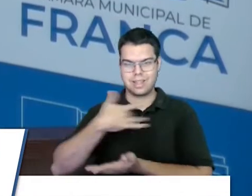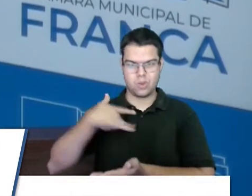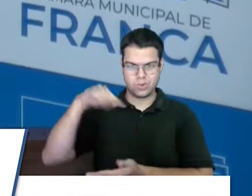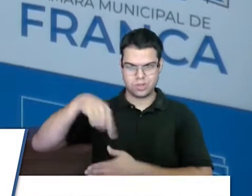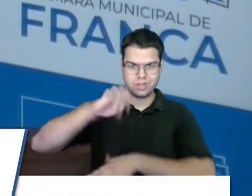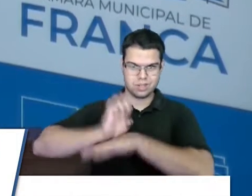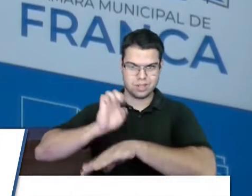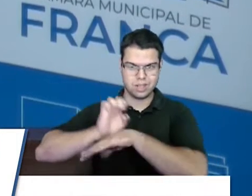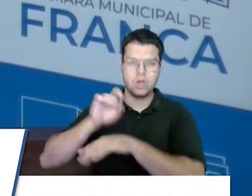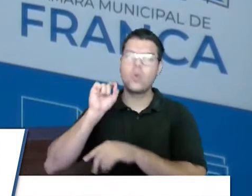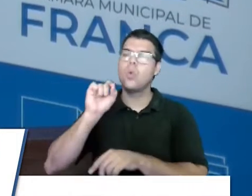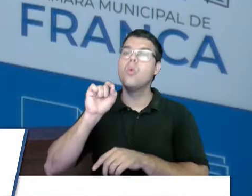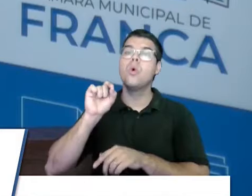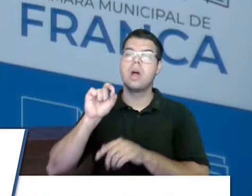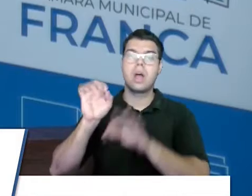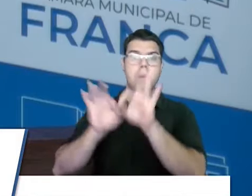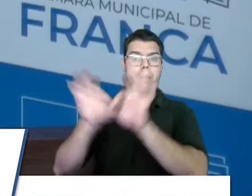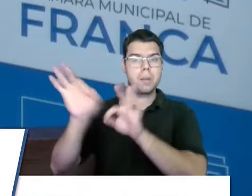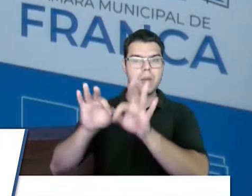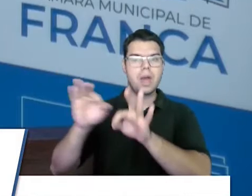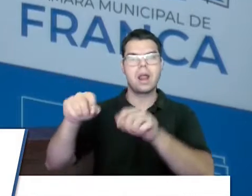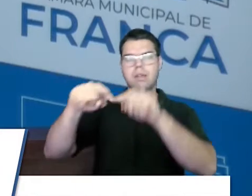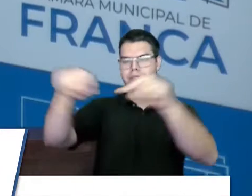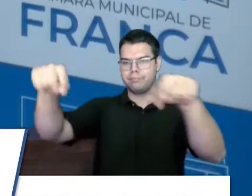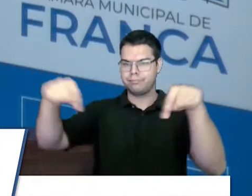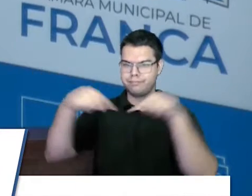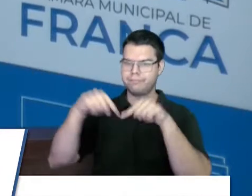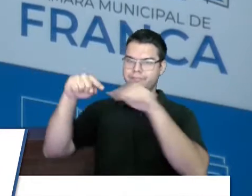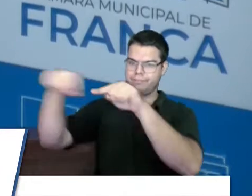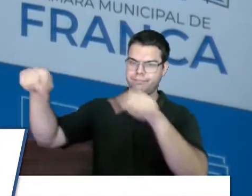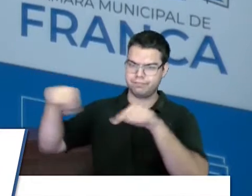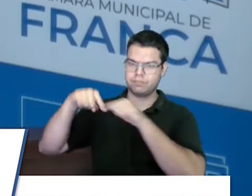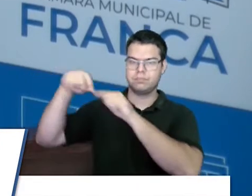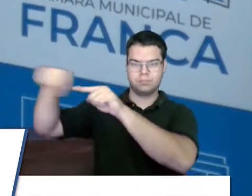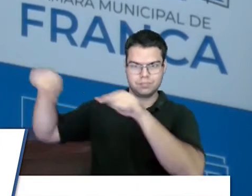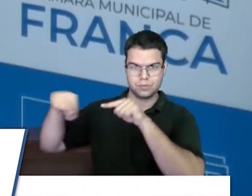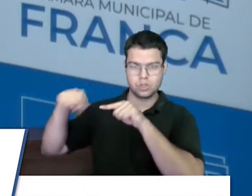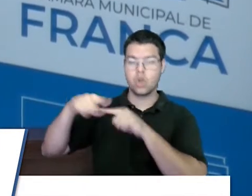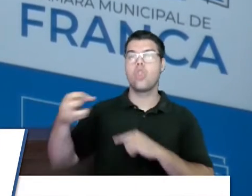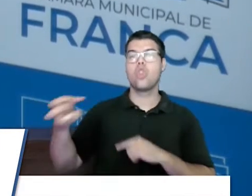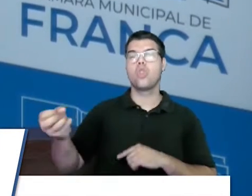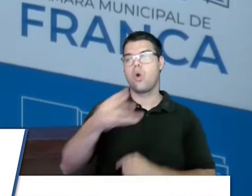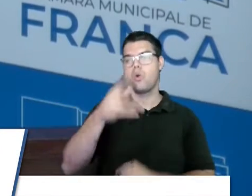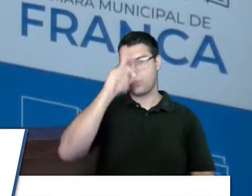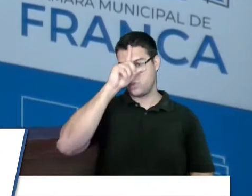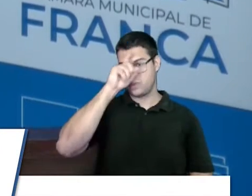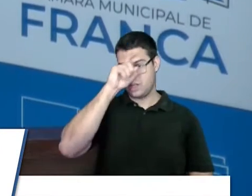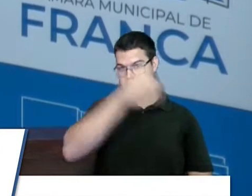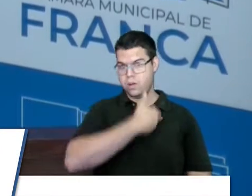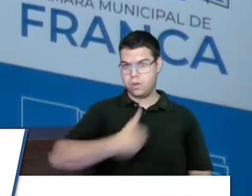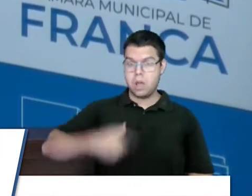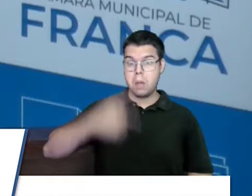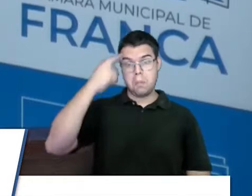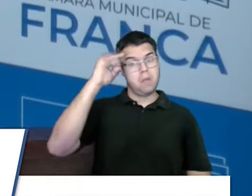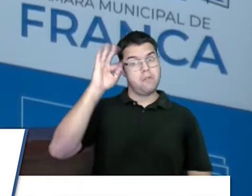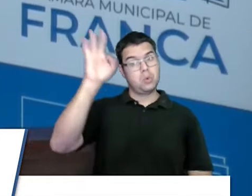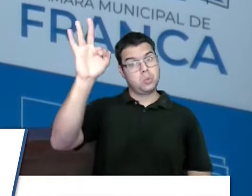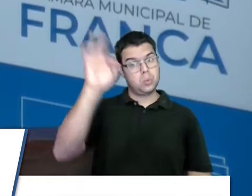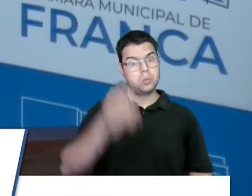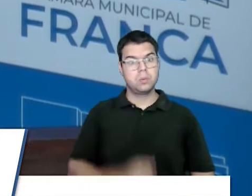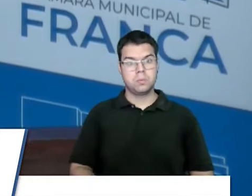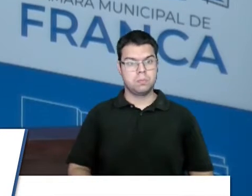uma ala nos estudos no novo hospital público, já pensando num futuro. E,